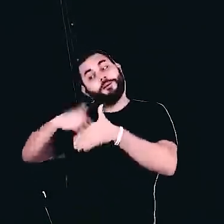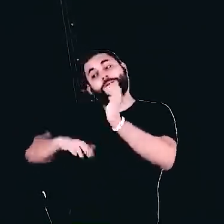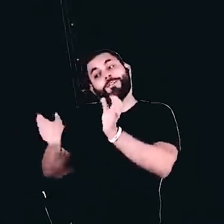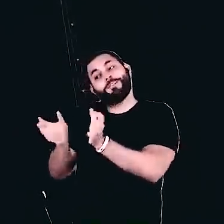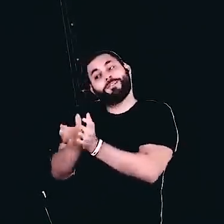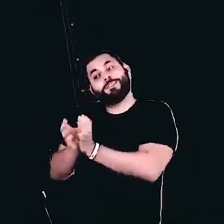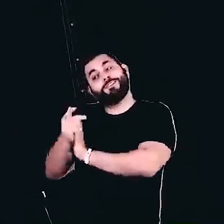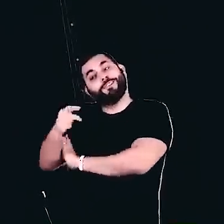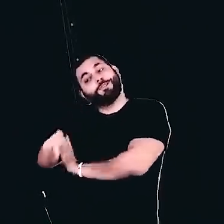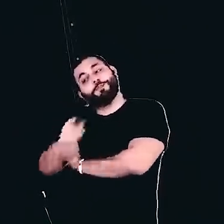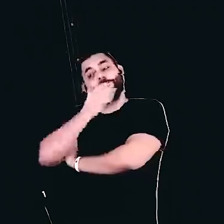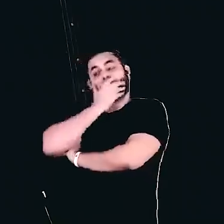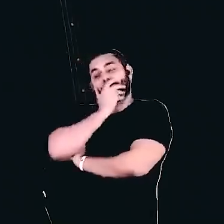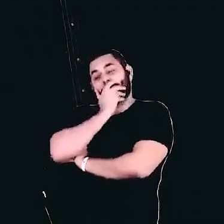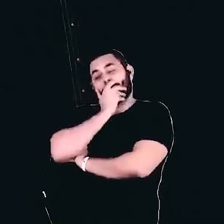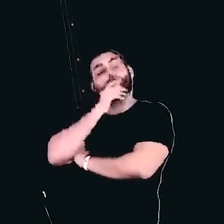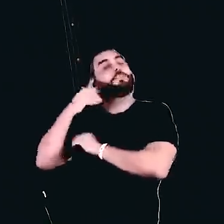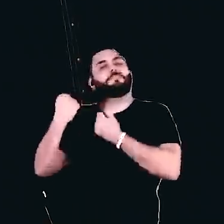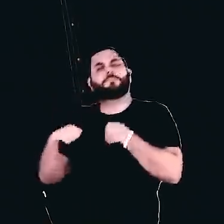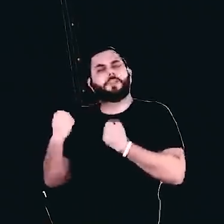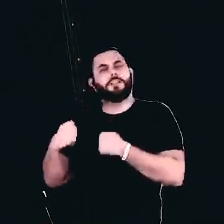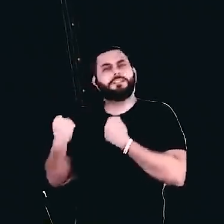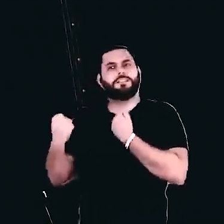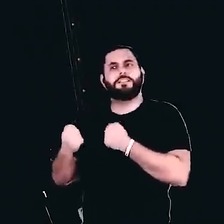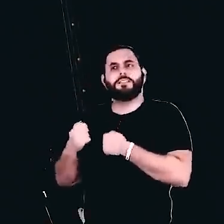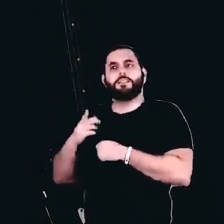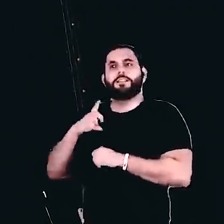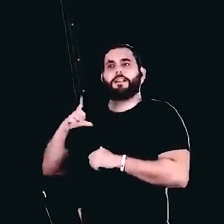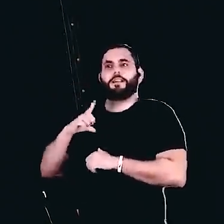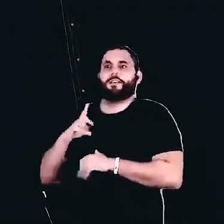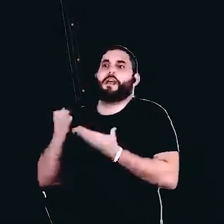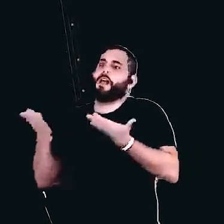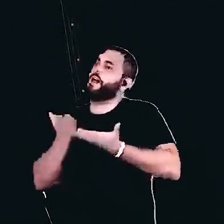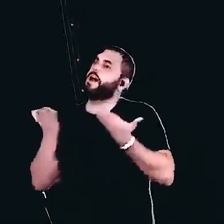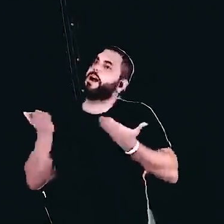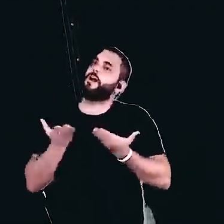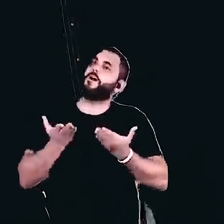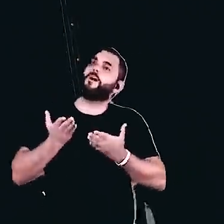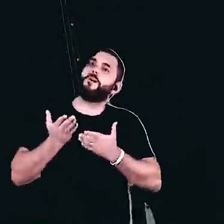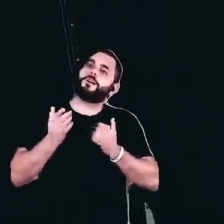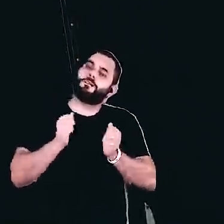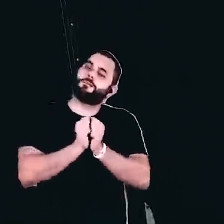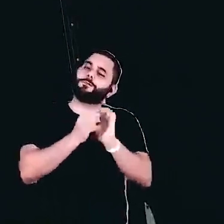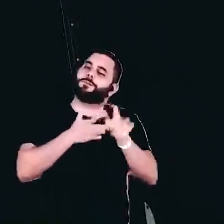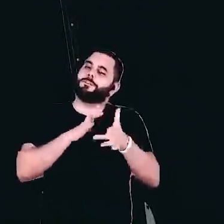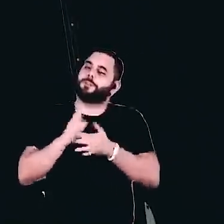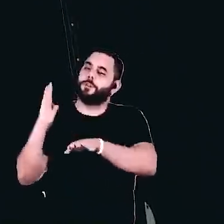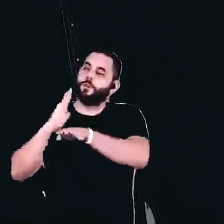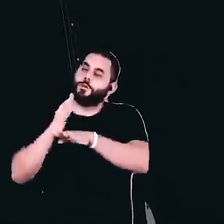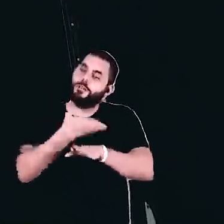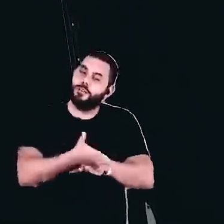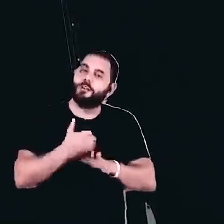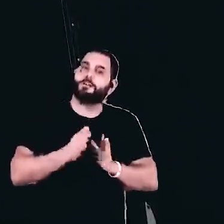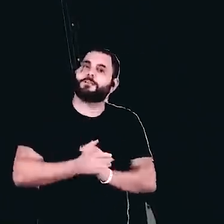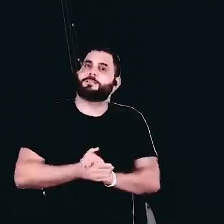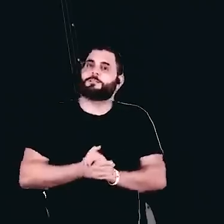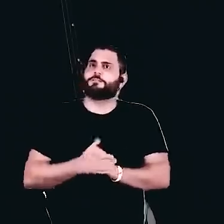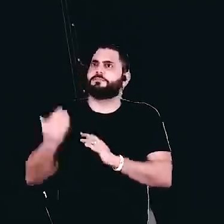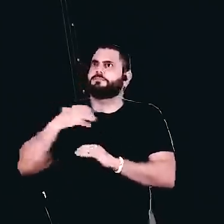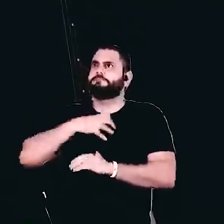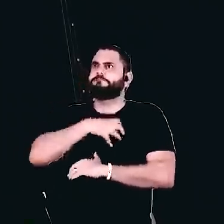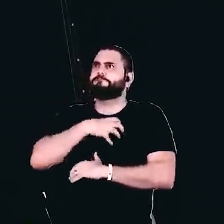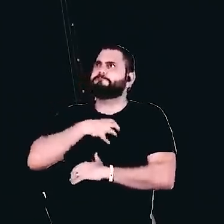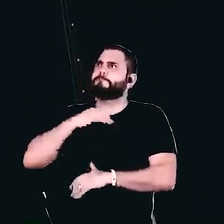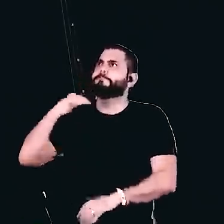célula. Ou seja, trata ele na posição que ele se encontra em Cristo Jesus. Meu Deus, isso é uma máxima para mim e para